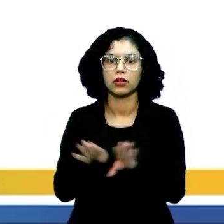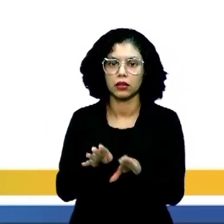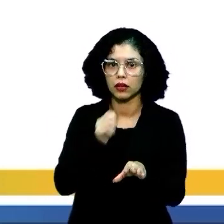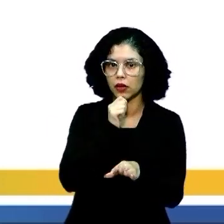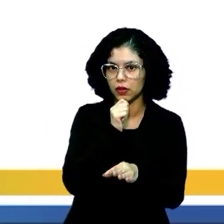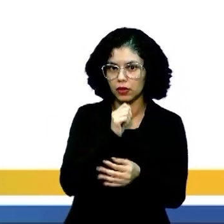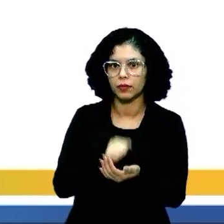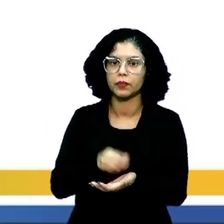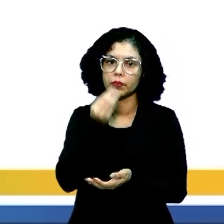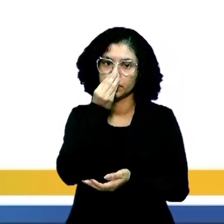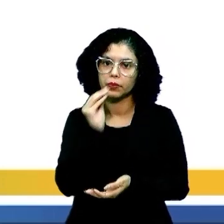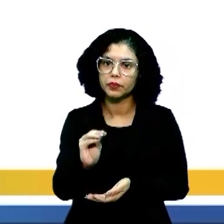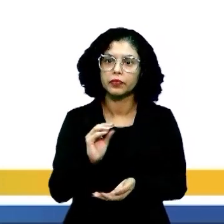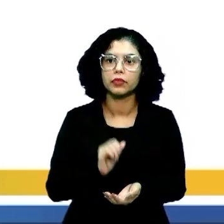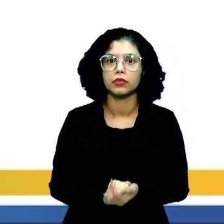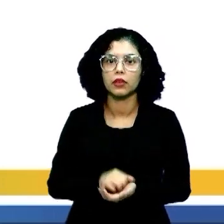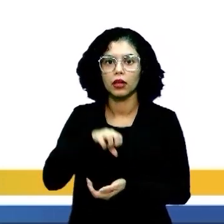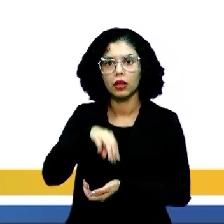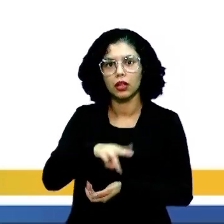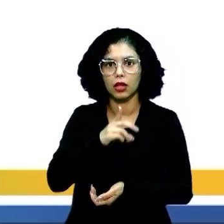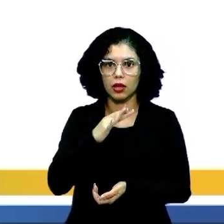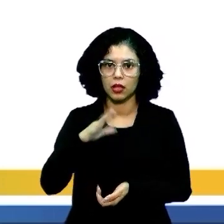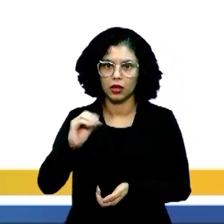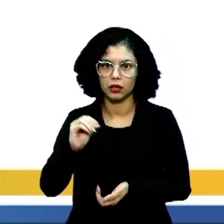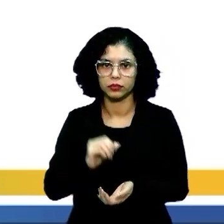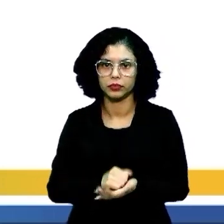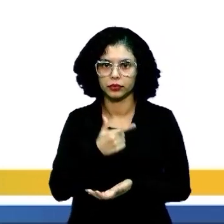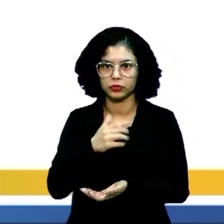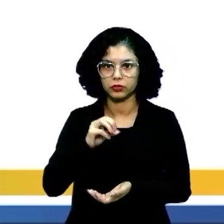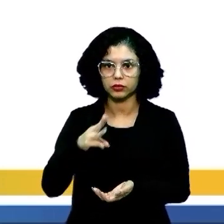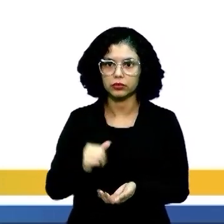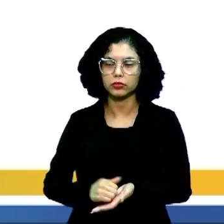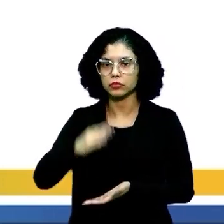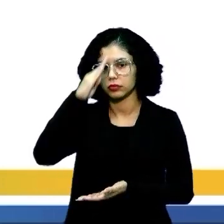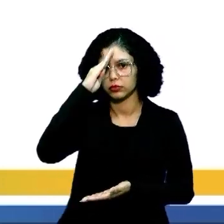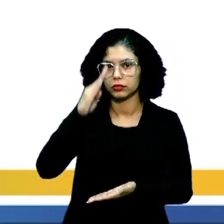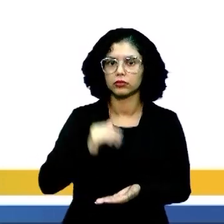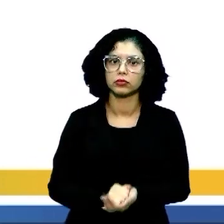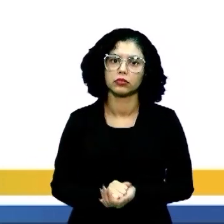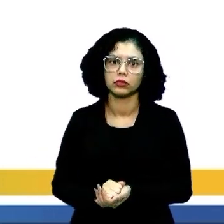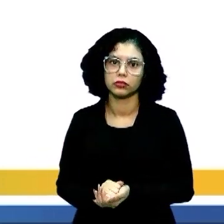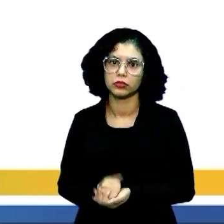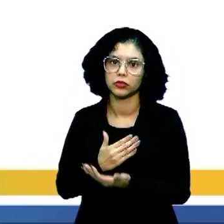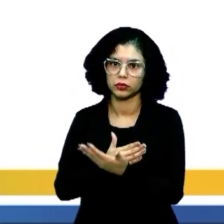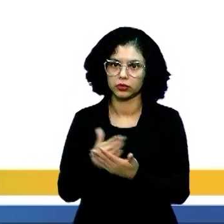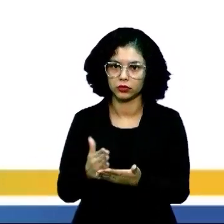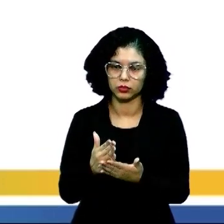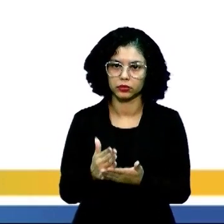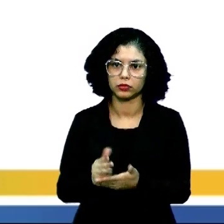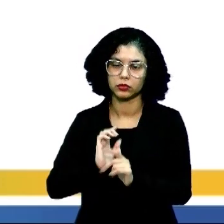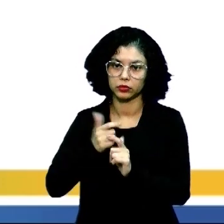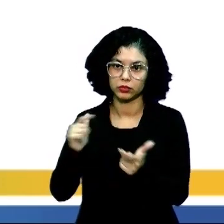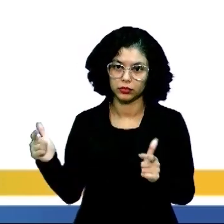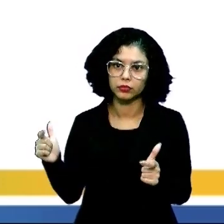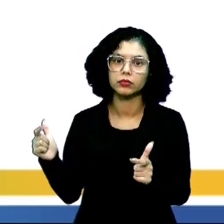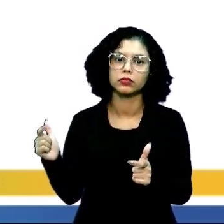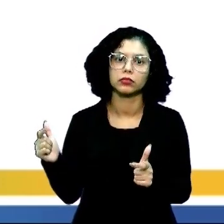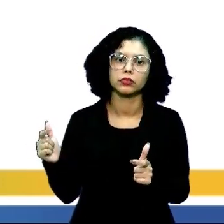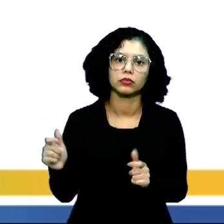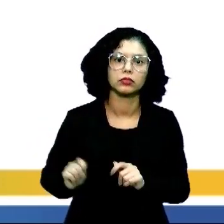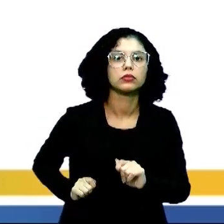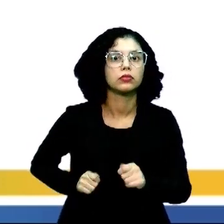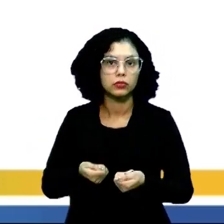ONU, em março de 2003, militares estadunidenses e britânicos deram início aos ataques que